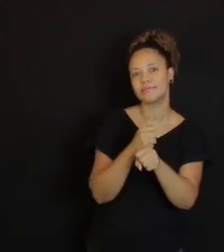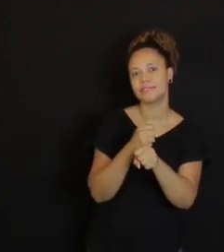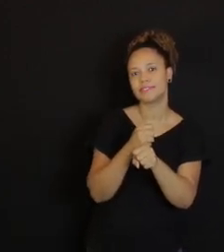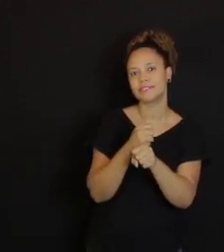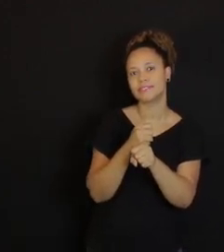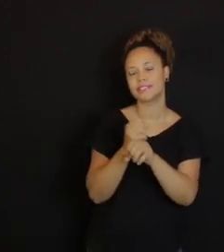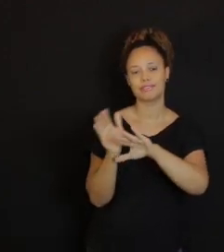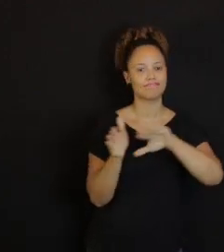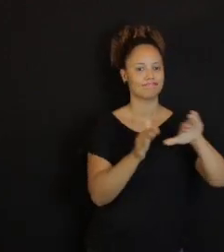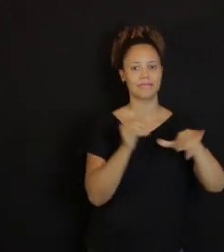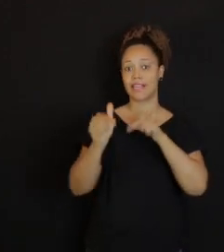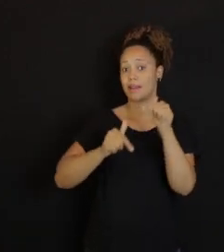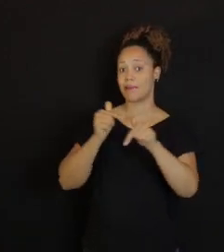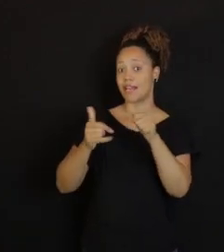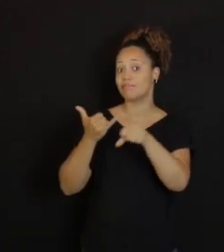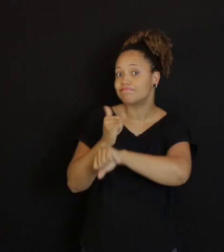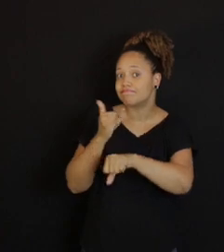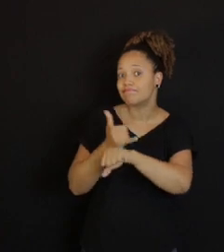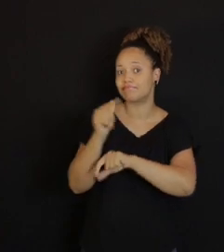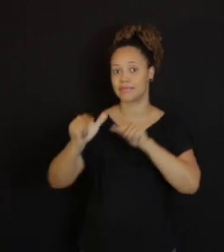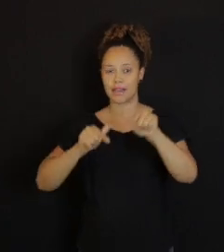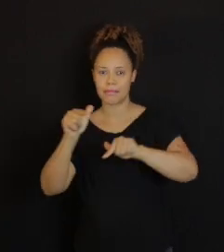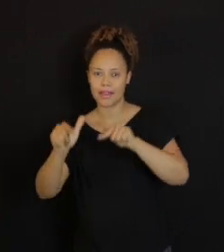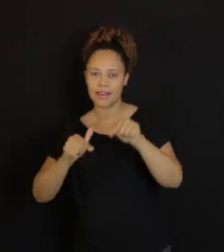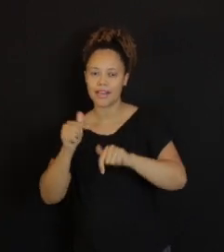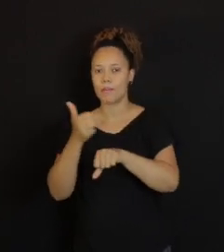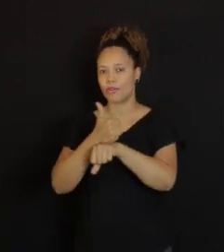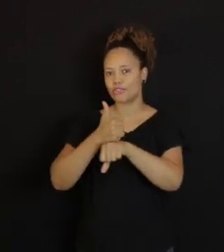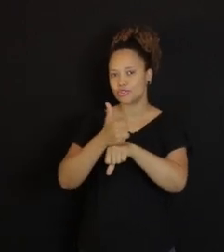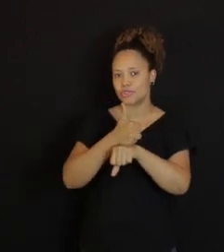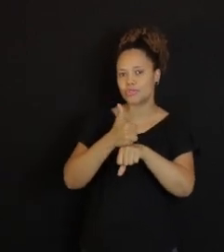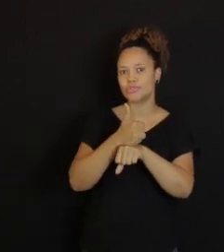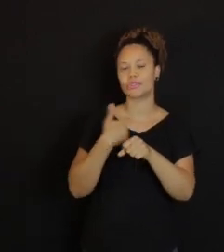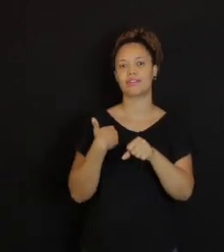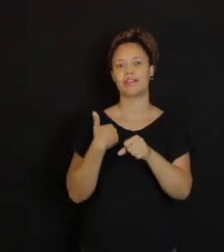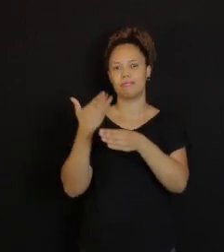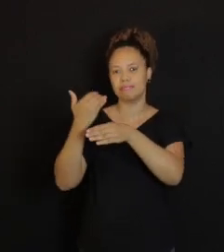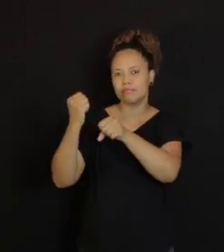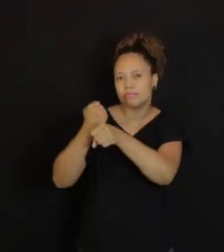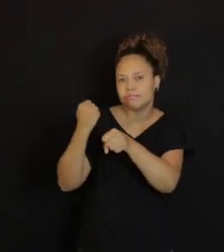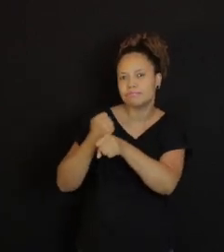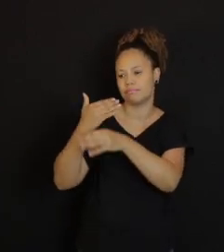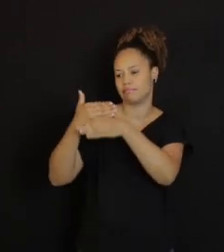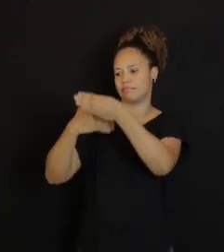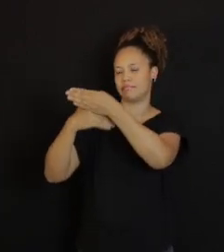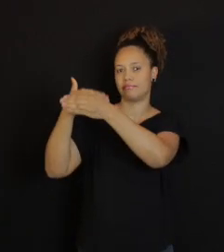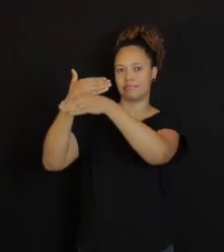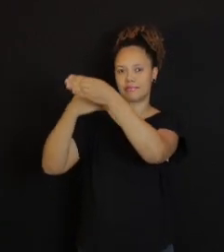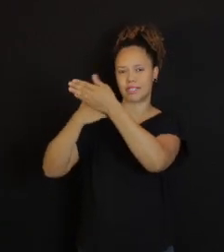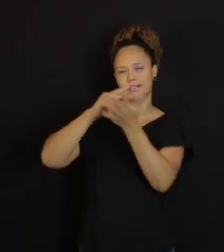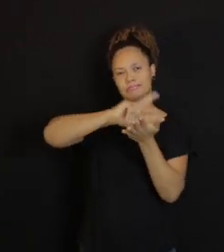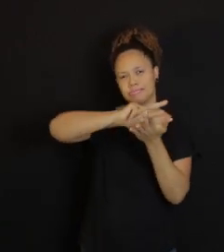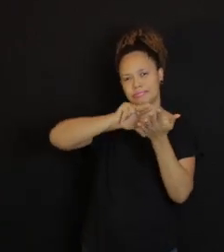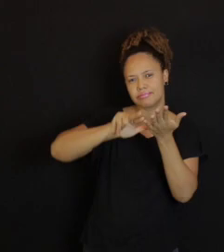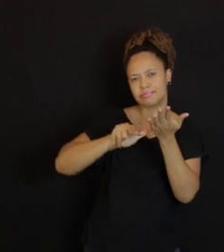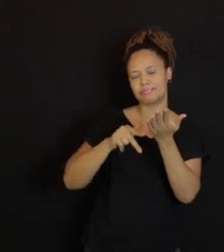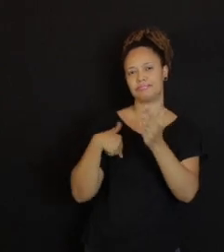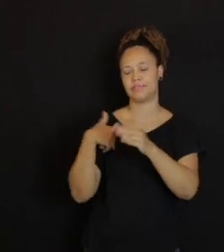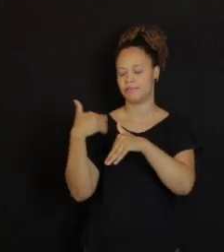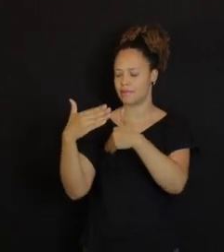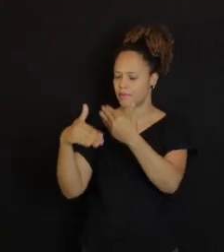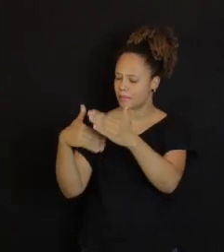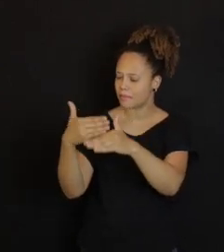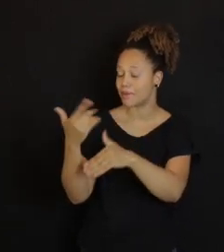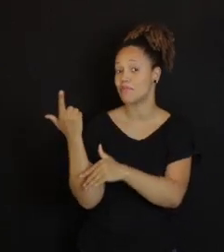de metalúrgico, abri valeta, fui servente, fiz um monte de coisa, até eu ter